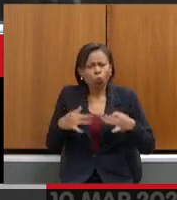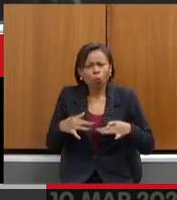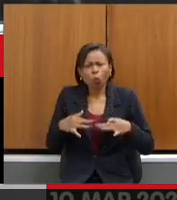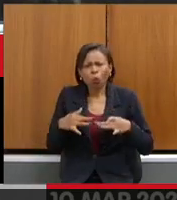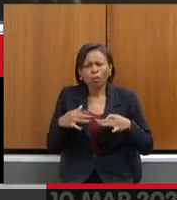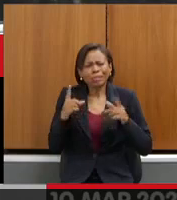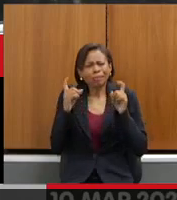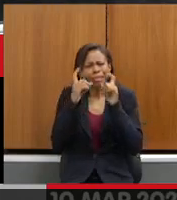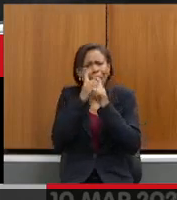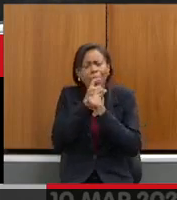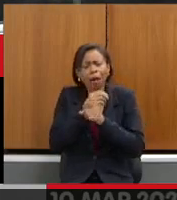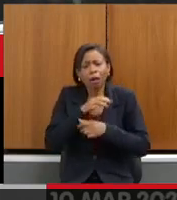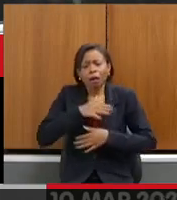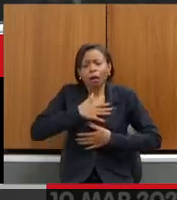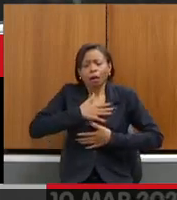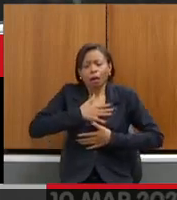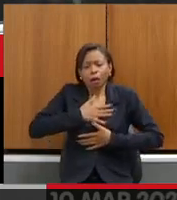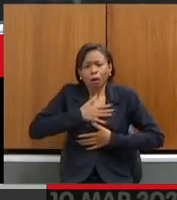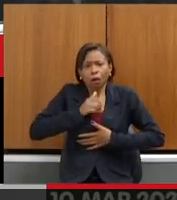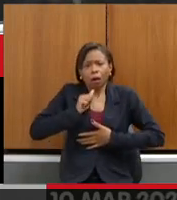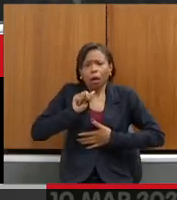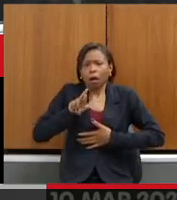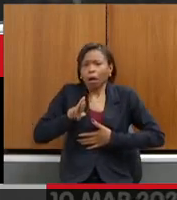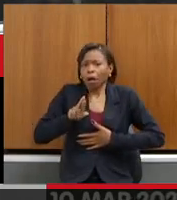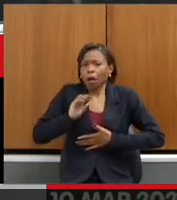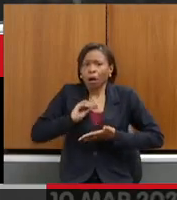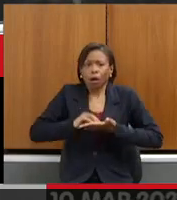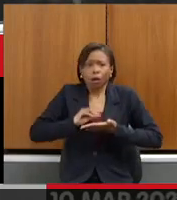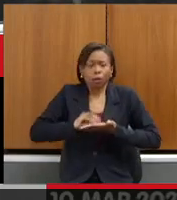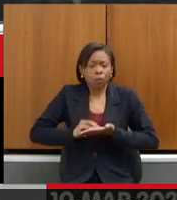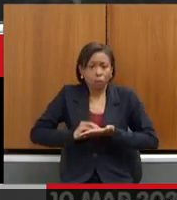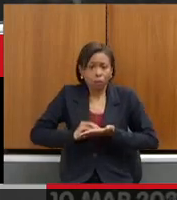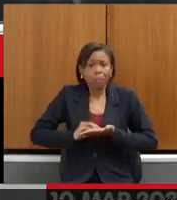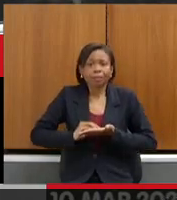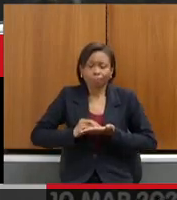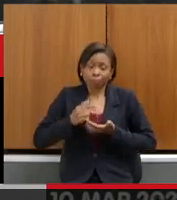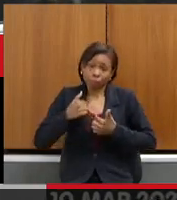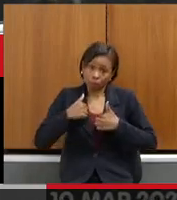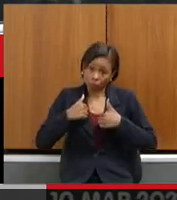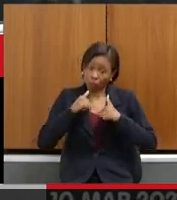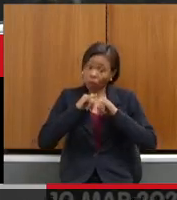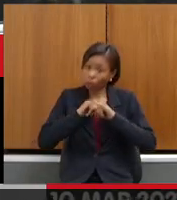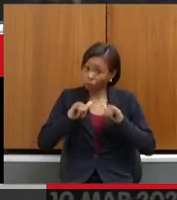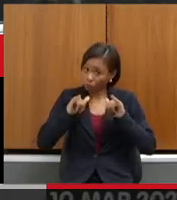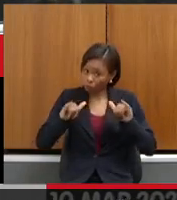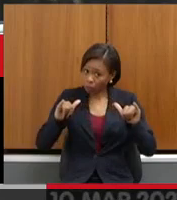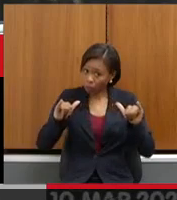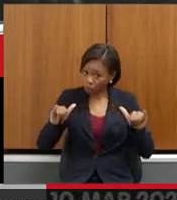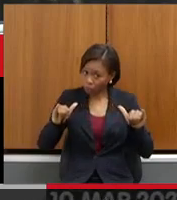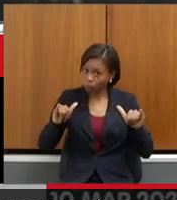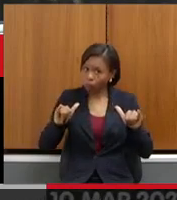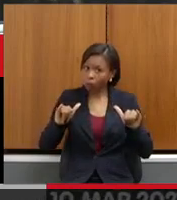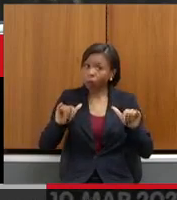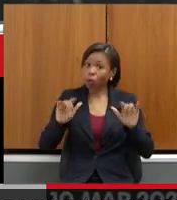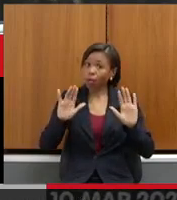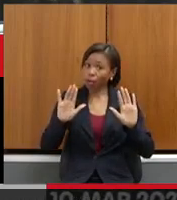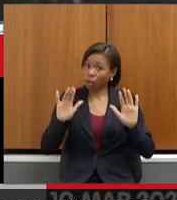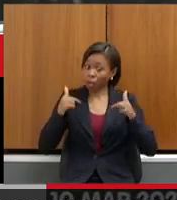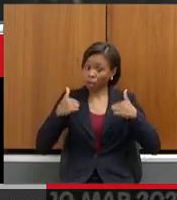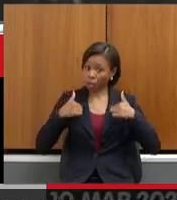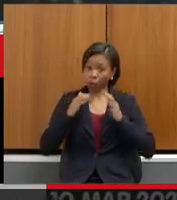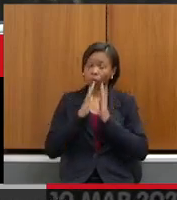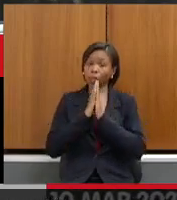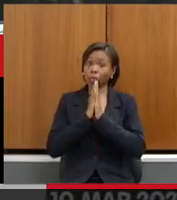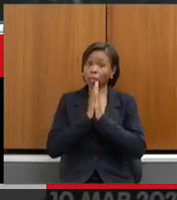dificuldade é forte e dificuldade na respiração isso eu compartilho aqui tendo graças a Deus